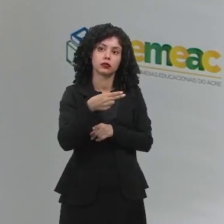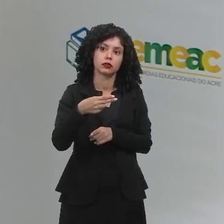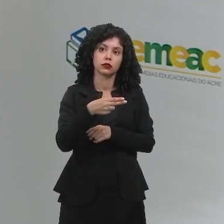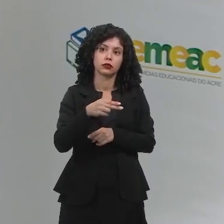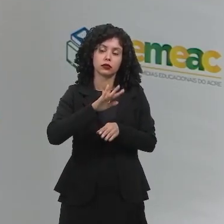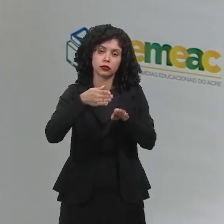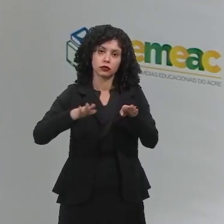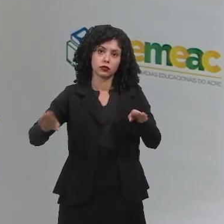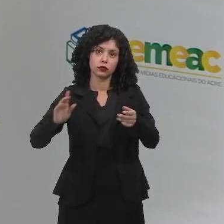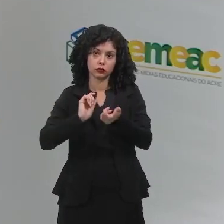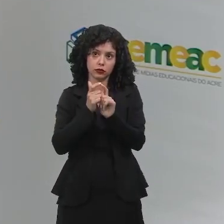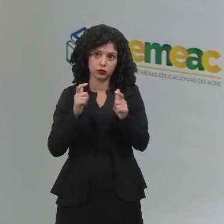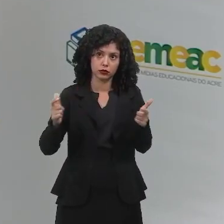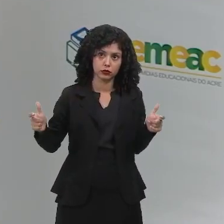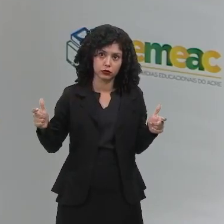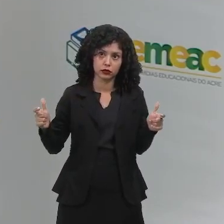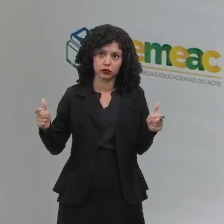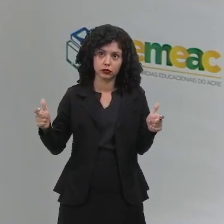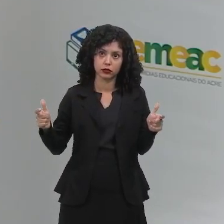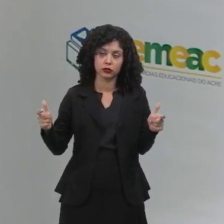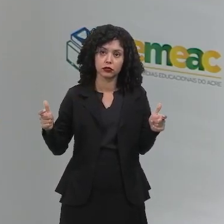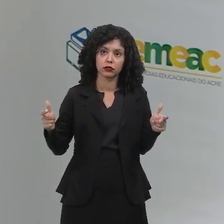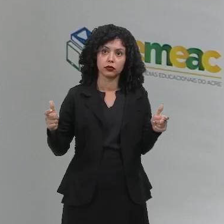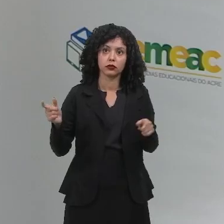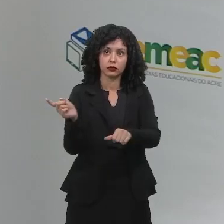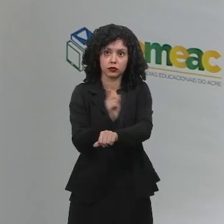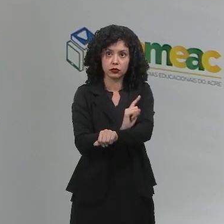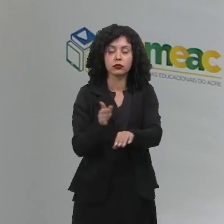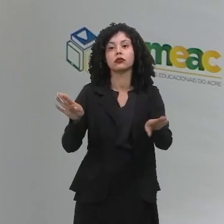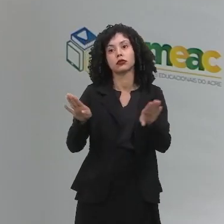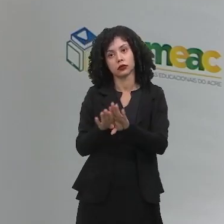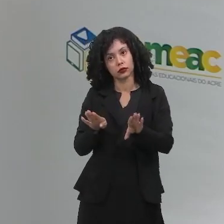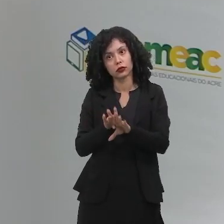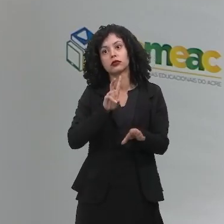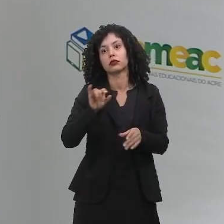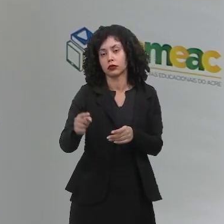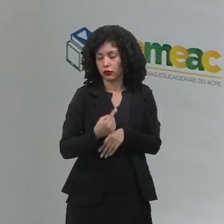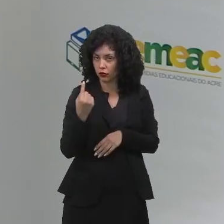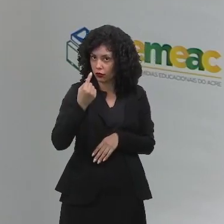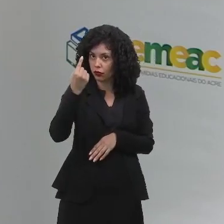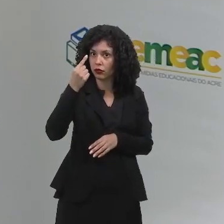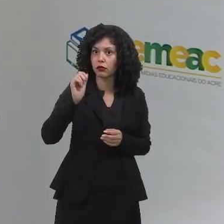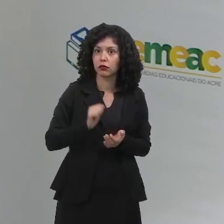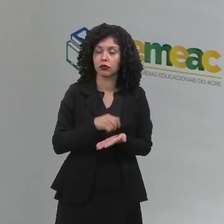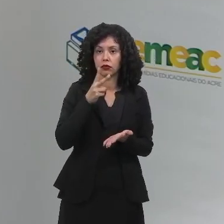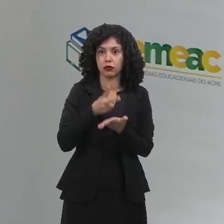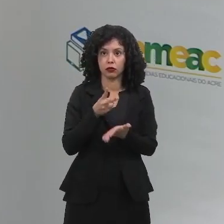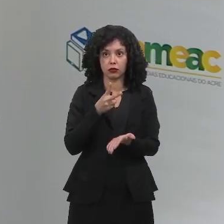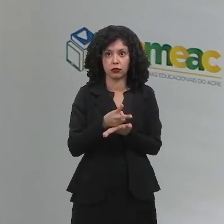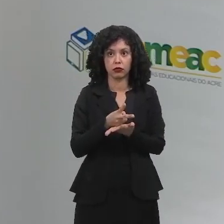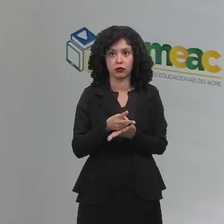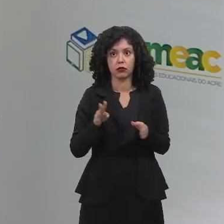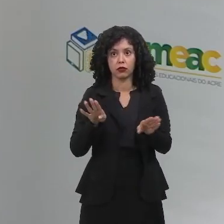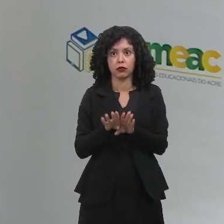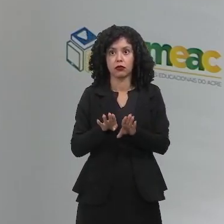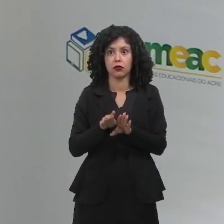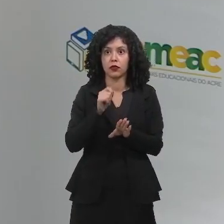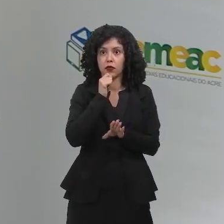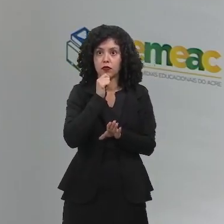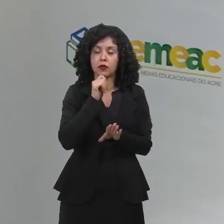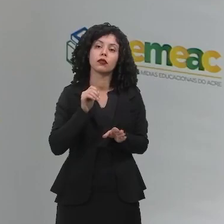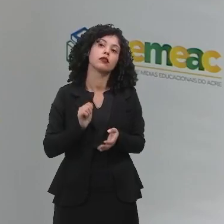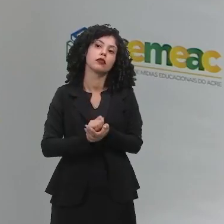de onda. Se eu aumento o comprimento de onda, a velocidade ela também vai aumentar. Da mesma forma, temos aqui na letra